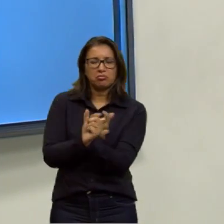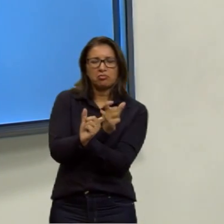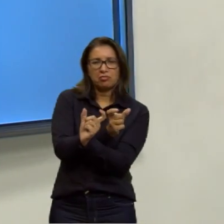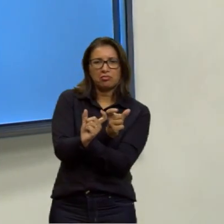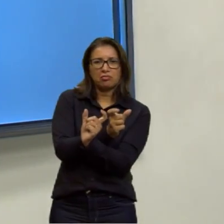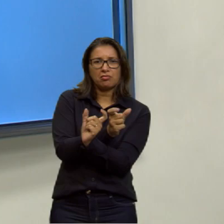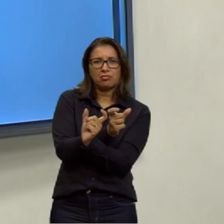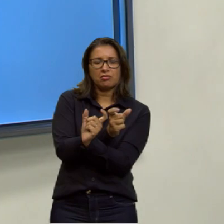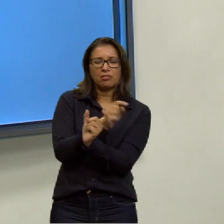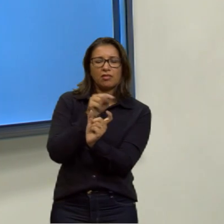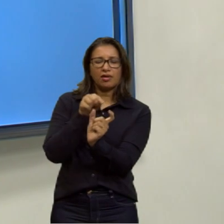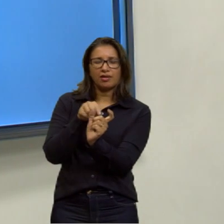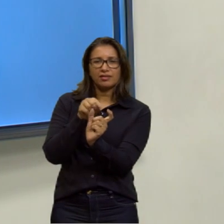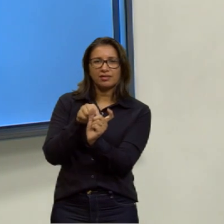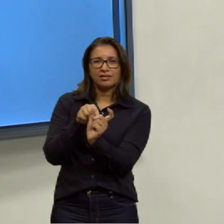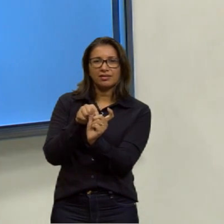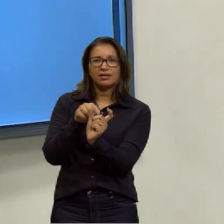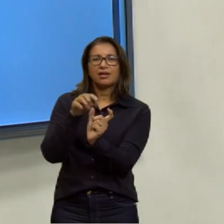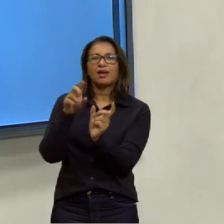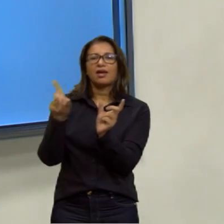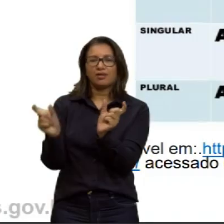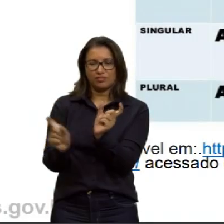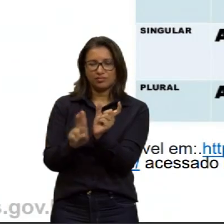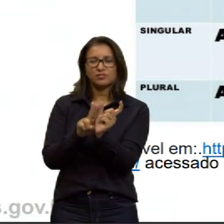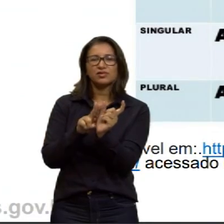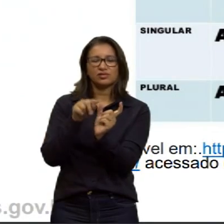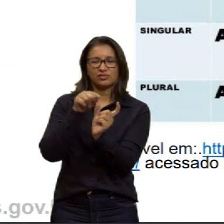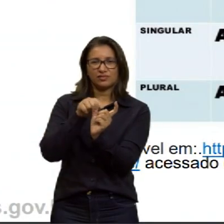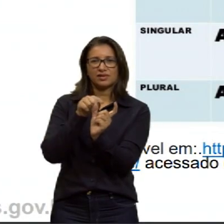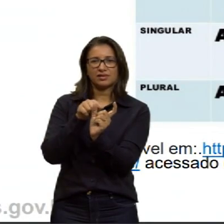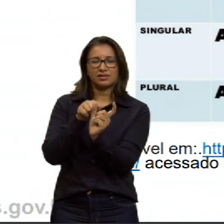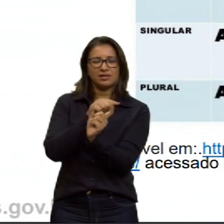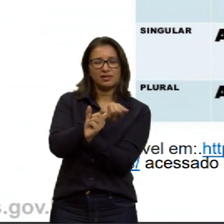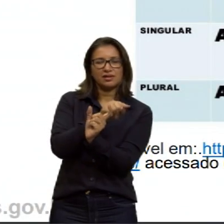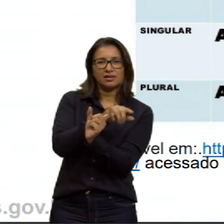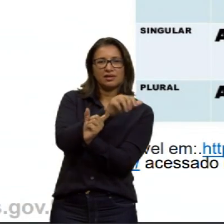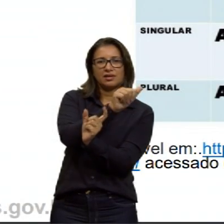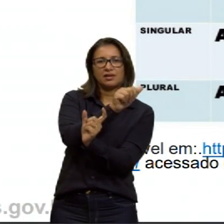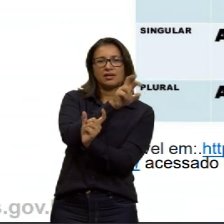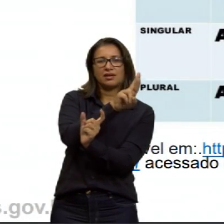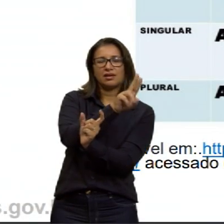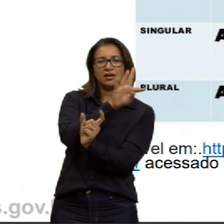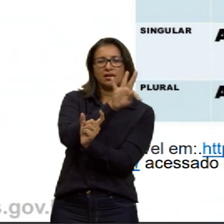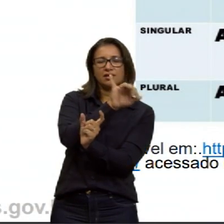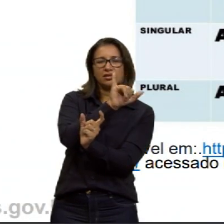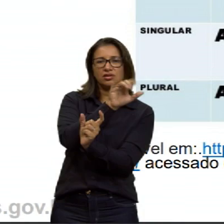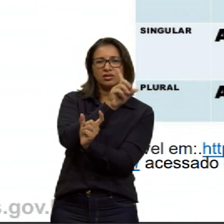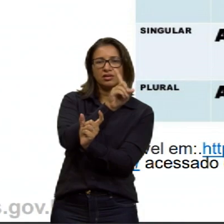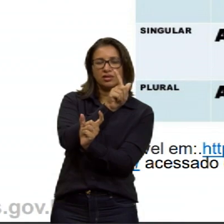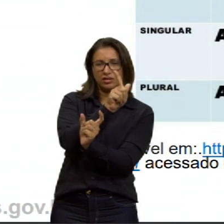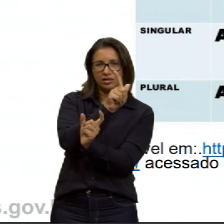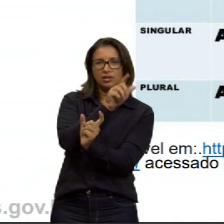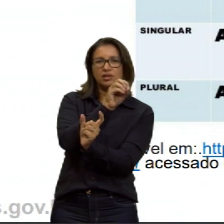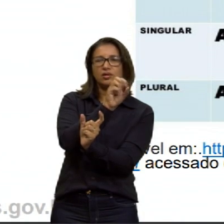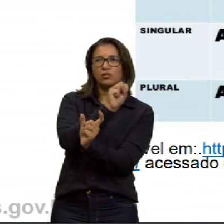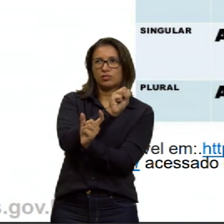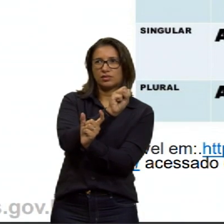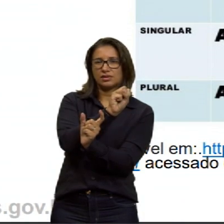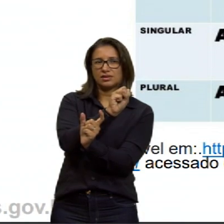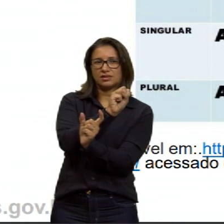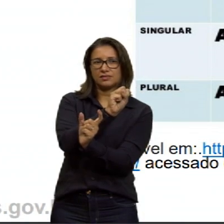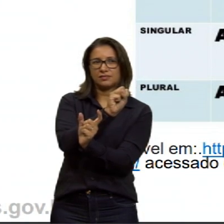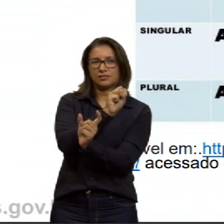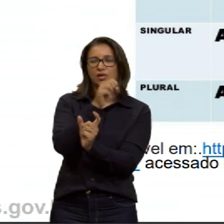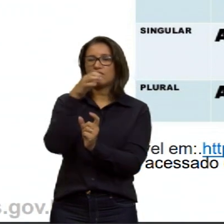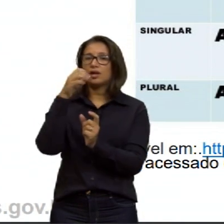que eu tenho ali é um substantivo a gente tem dois tipos de artigos a gente tem os artigos definidos e